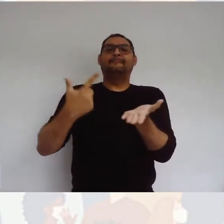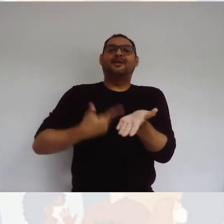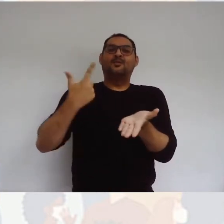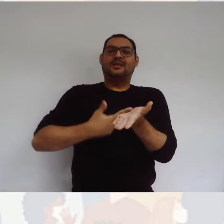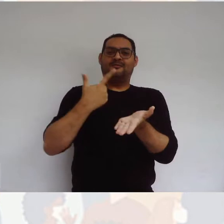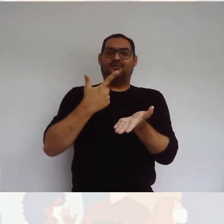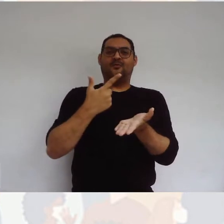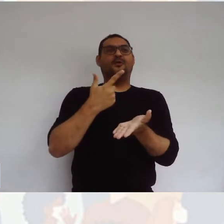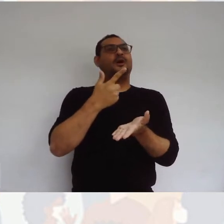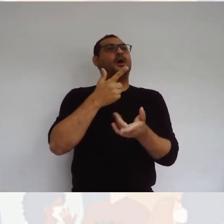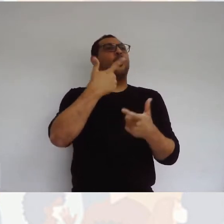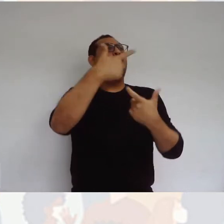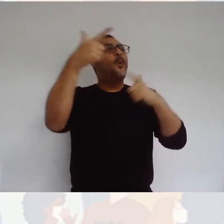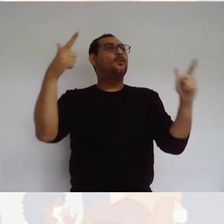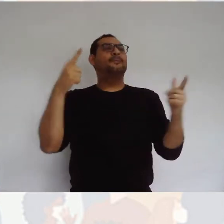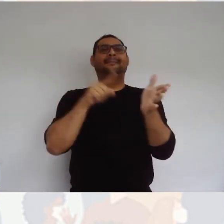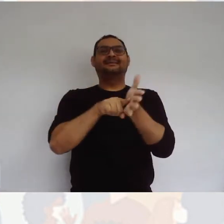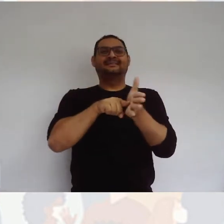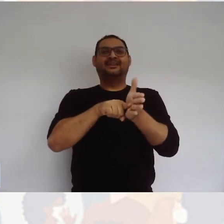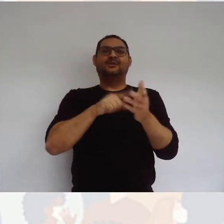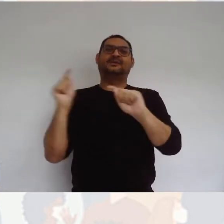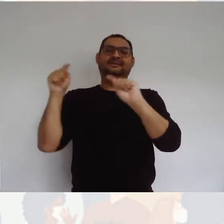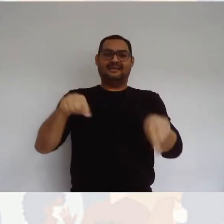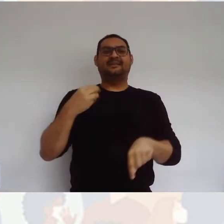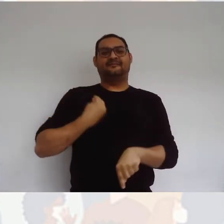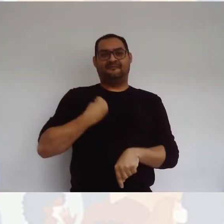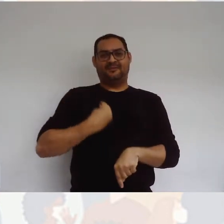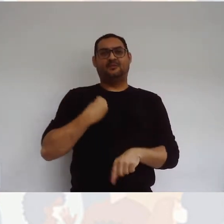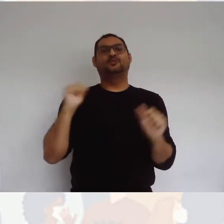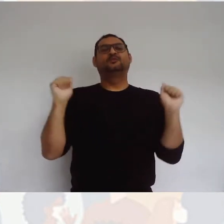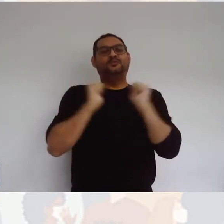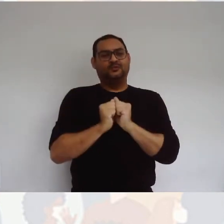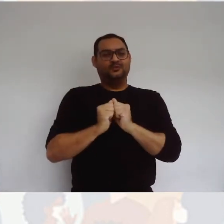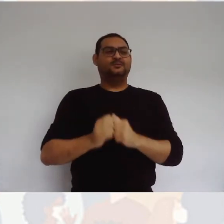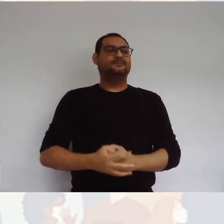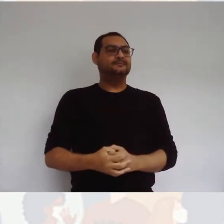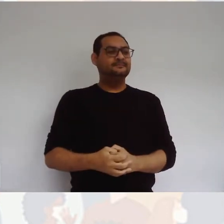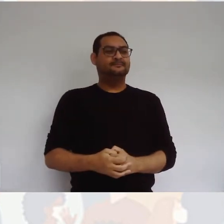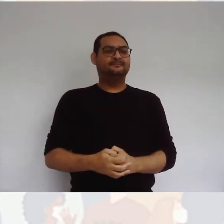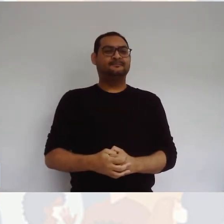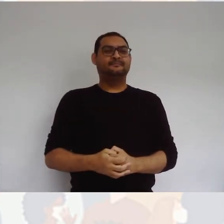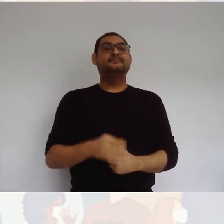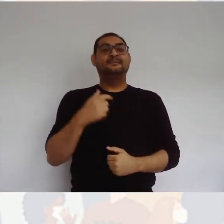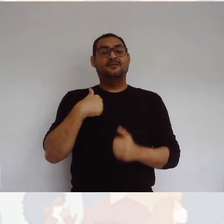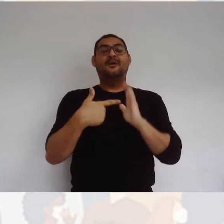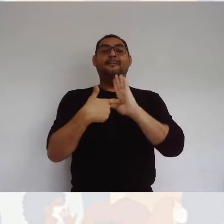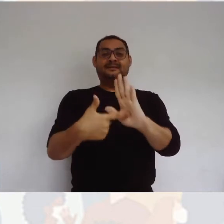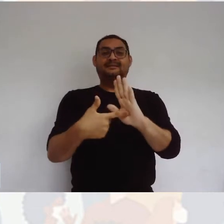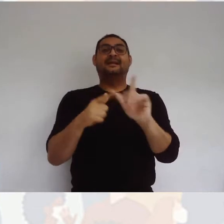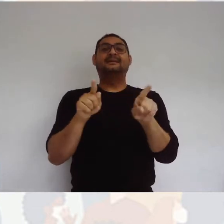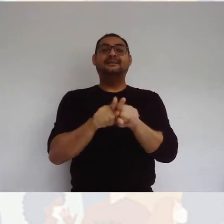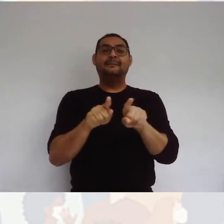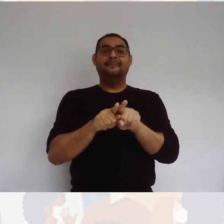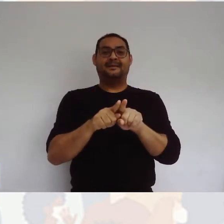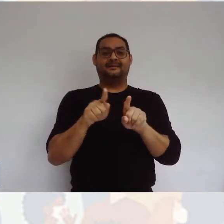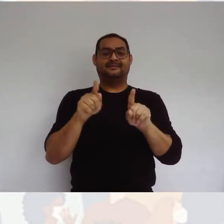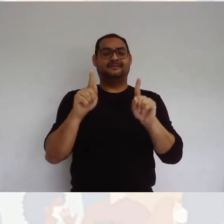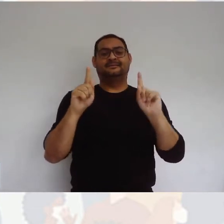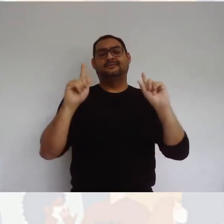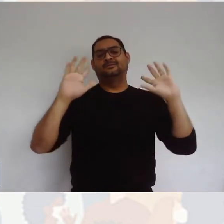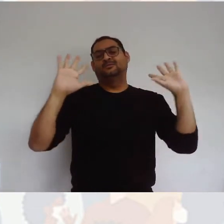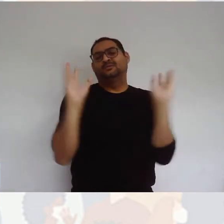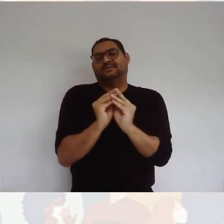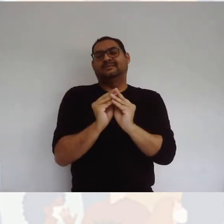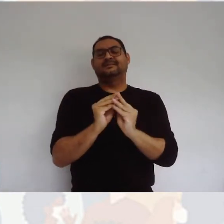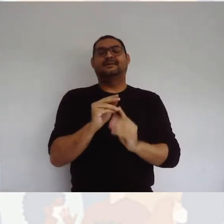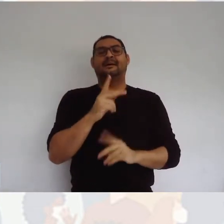que estão presentes aqui, né, conosco. Vou apresentar também, assim, sucintamente, o professor